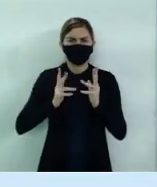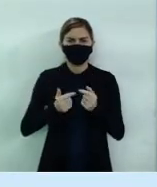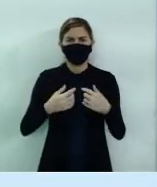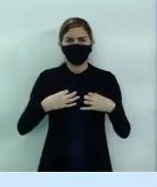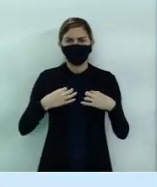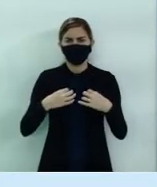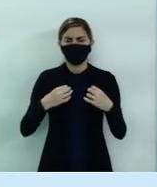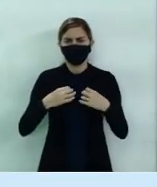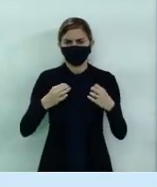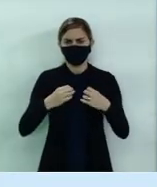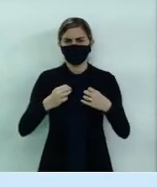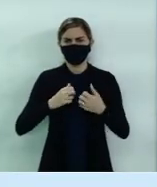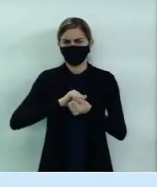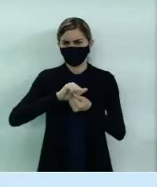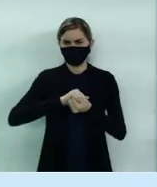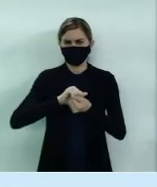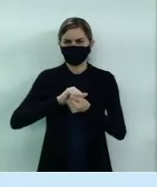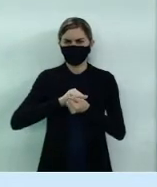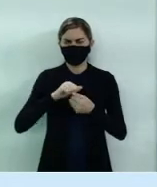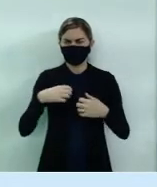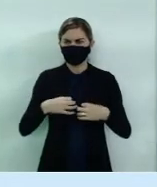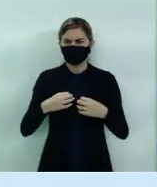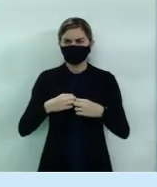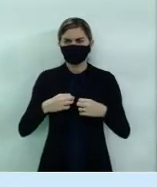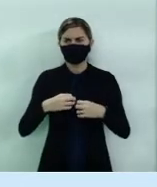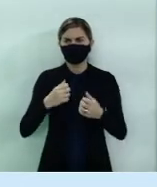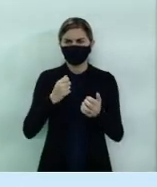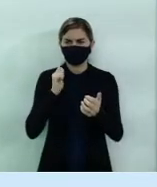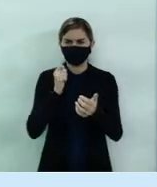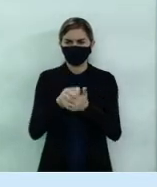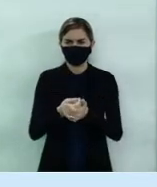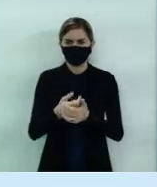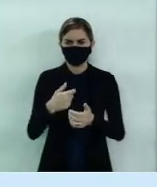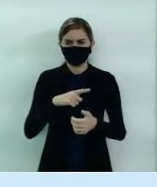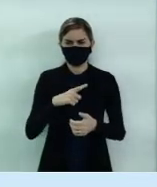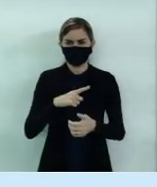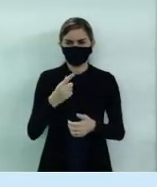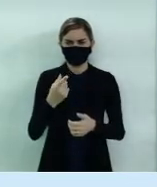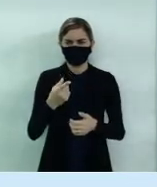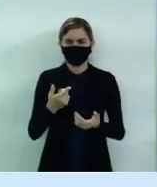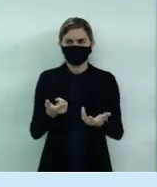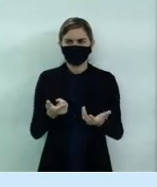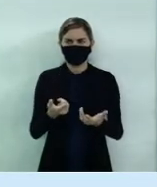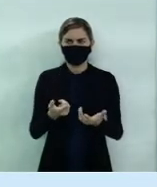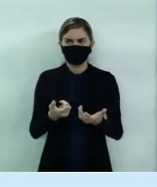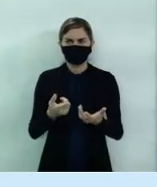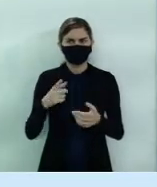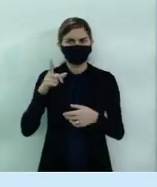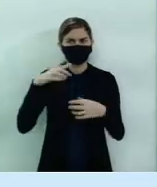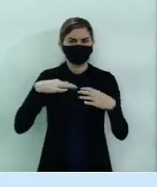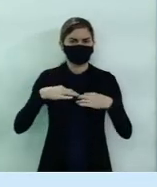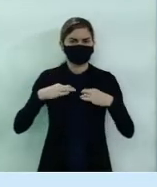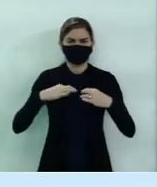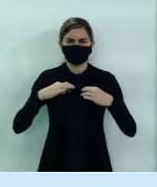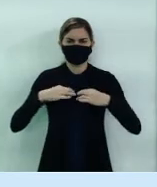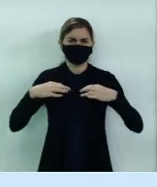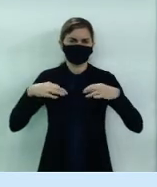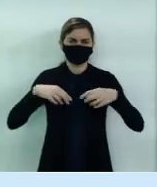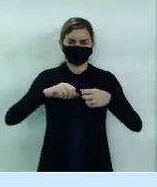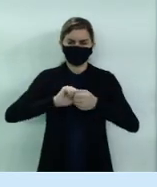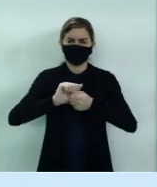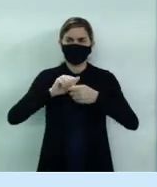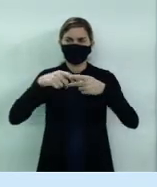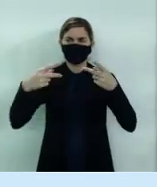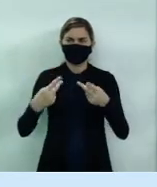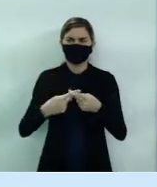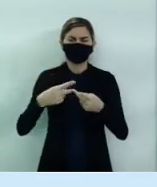gente geralmente compra aqueles... de repente eu tenho aqui, né, um tecido, né, um pano, né, que está